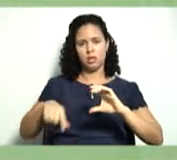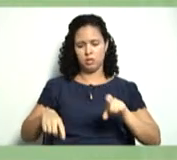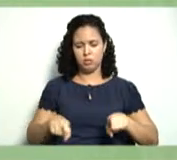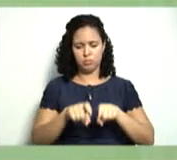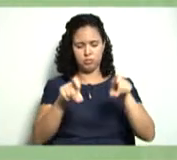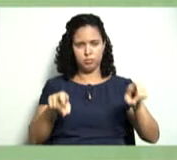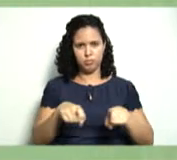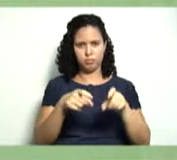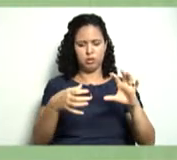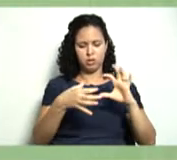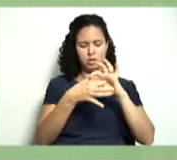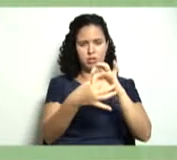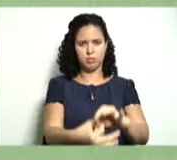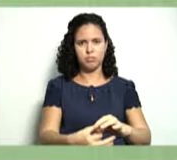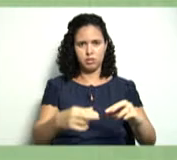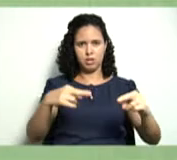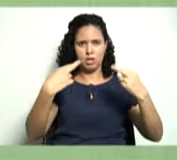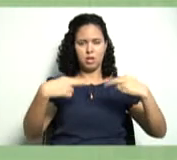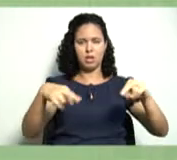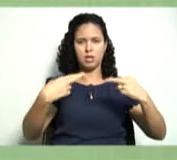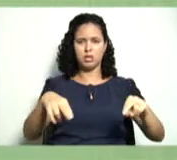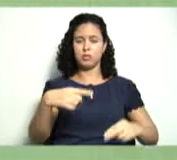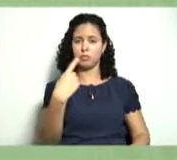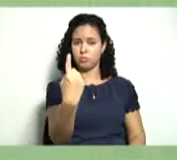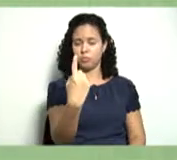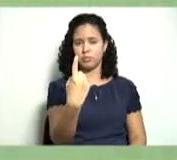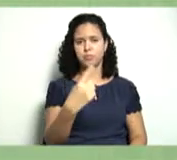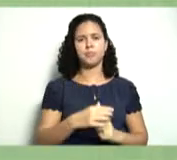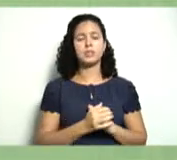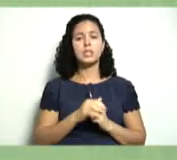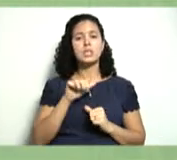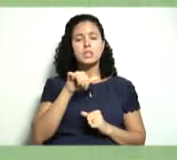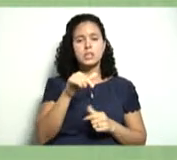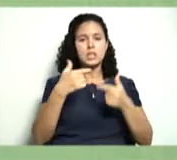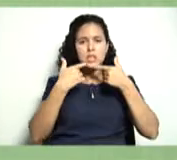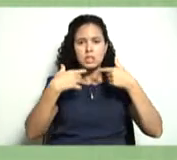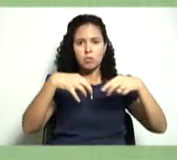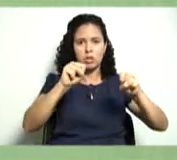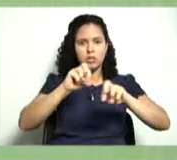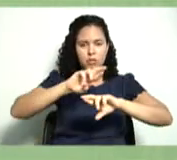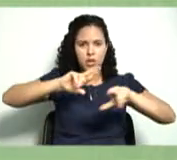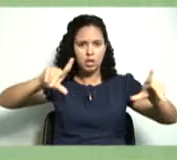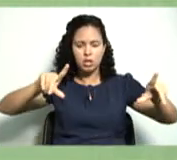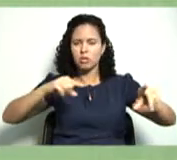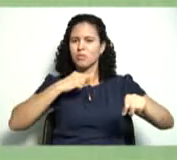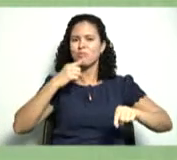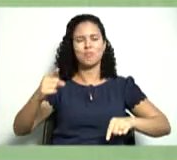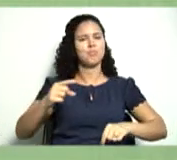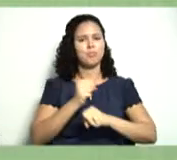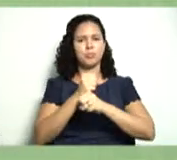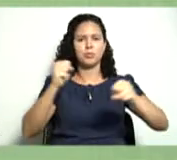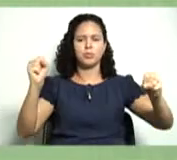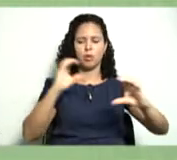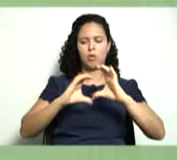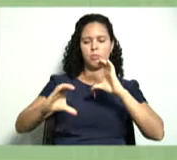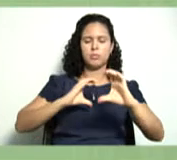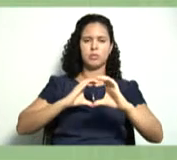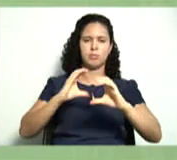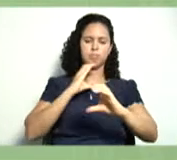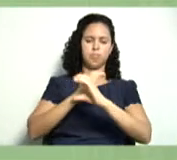rede se não falarem a mesma língua não há como estabelecer uma comunicação